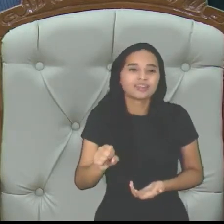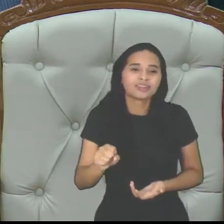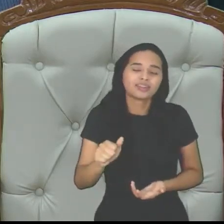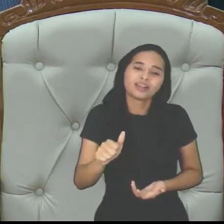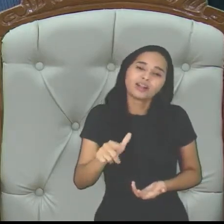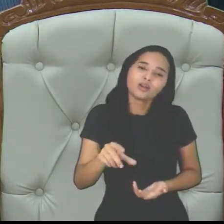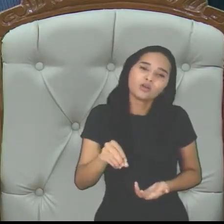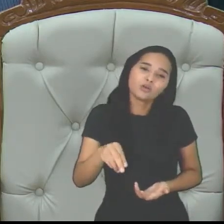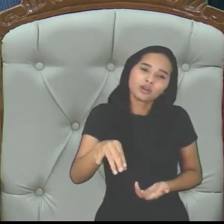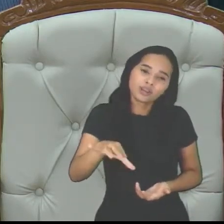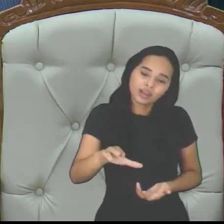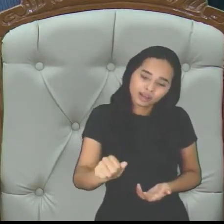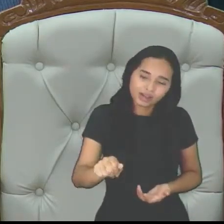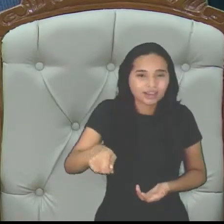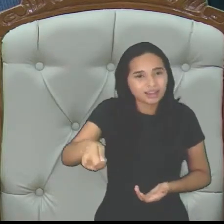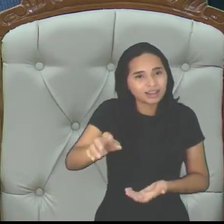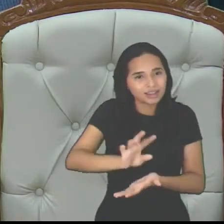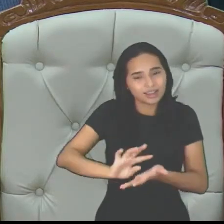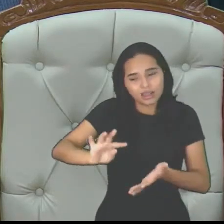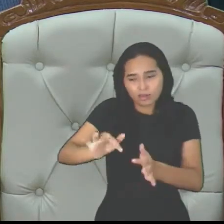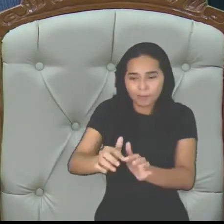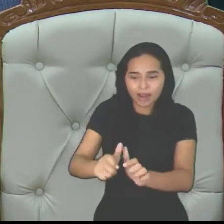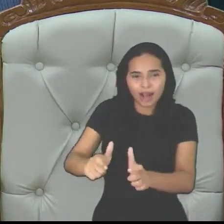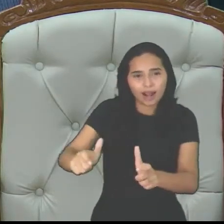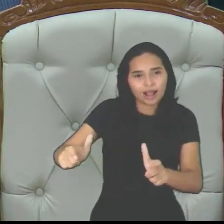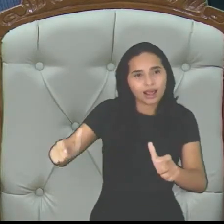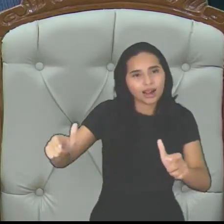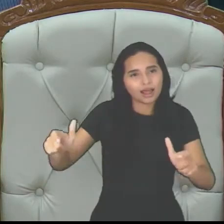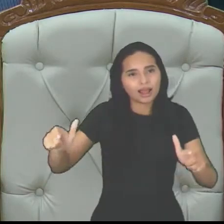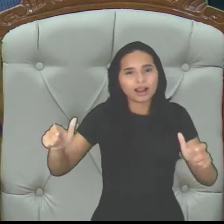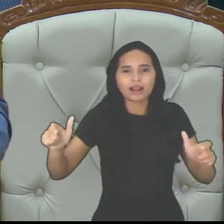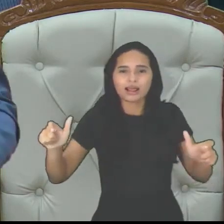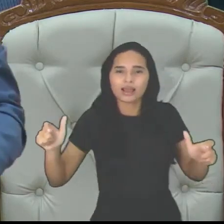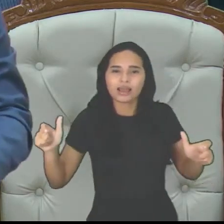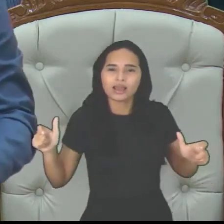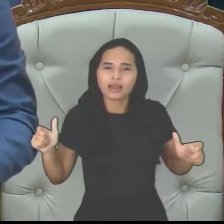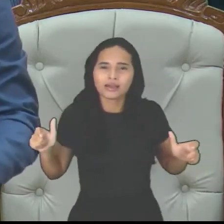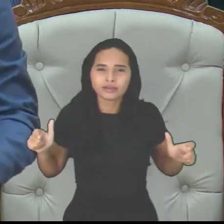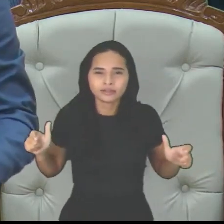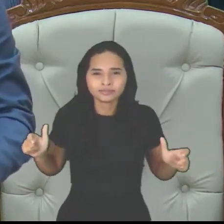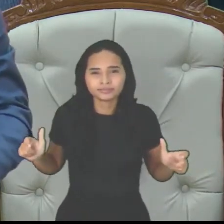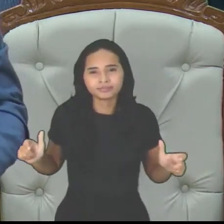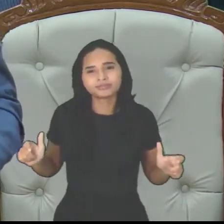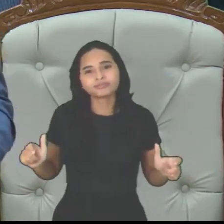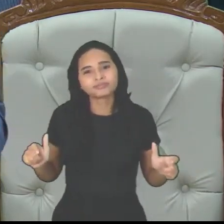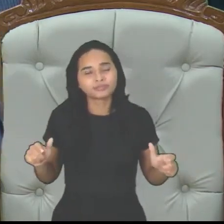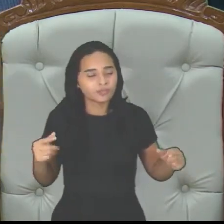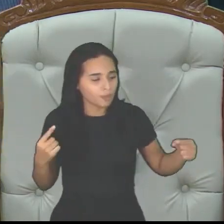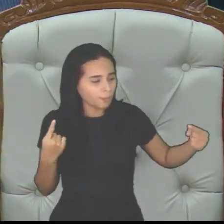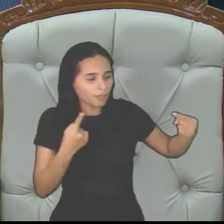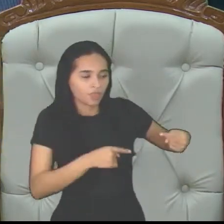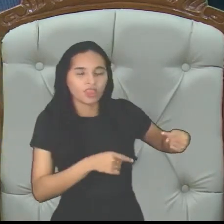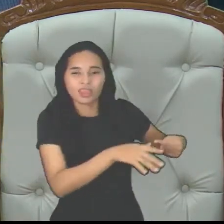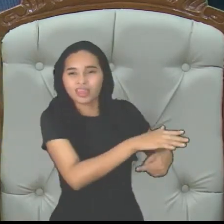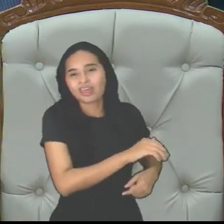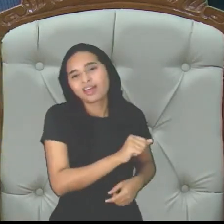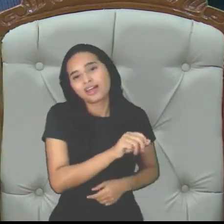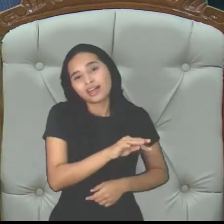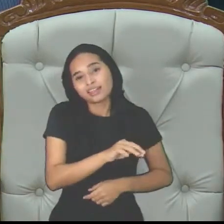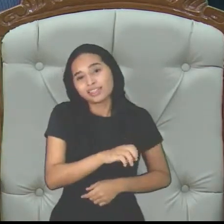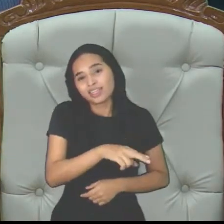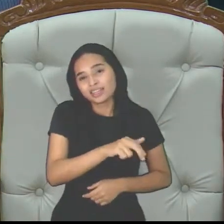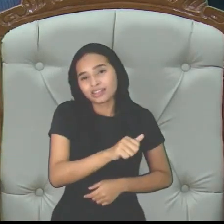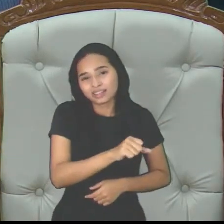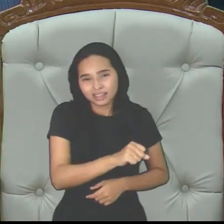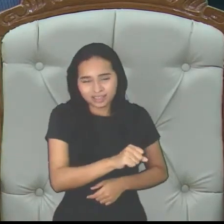Tessalônica cresceu demais. Ela cresceu tanto que ela disputava com Atenas. Naquela época,